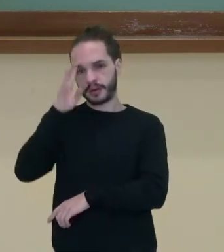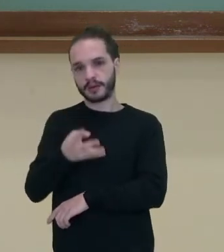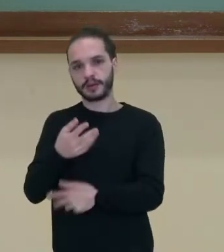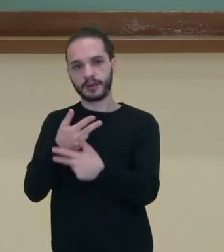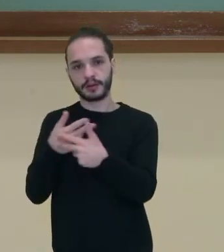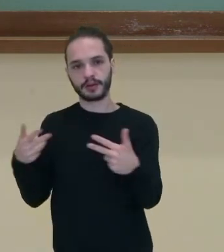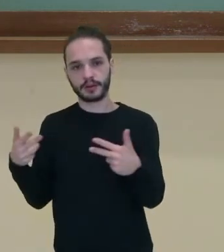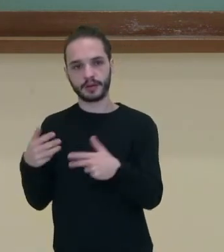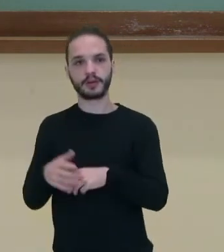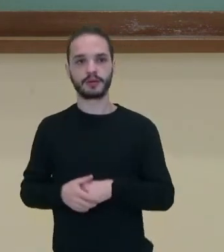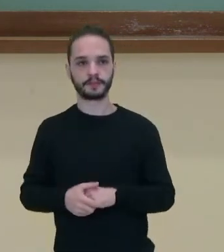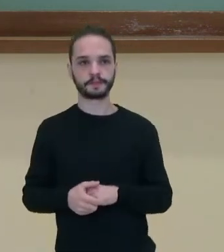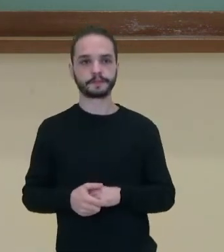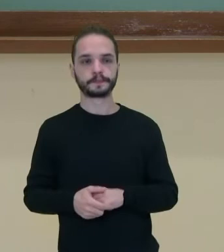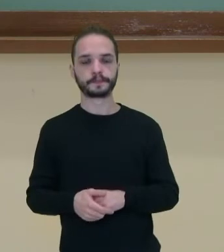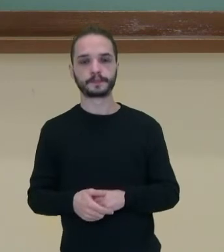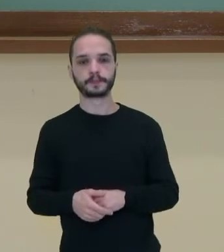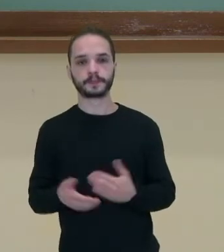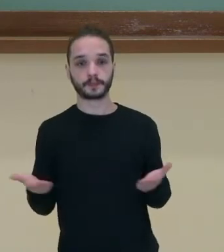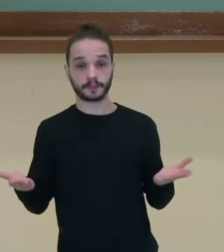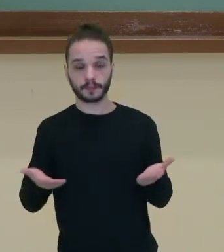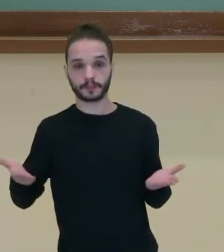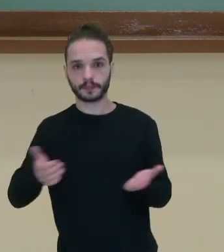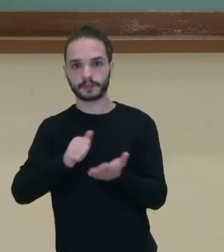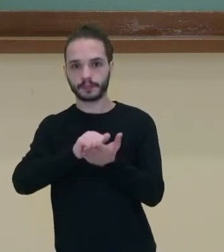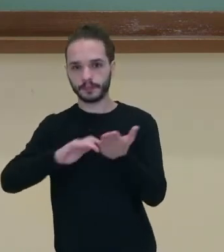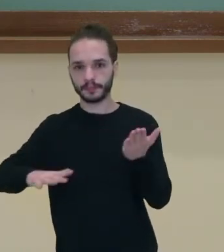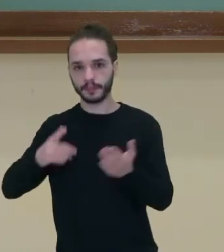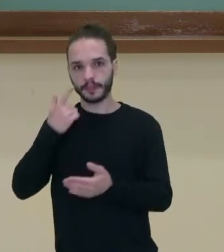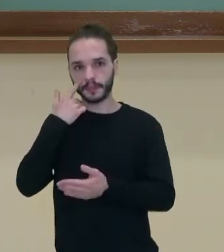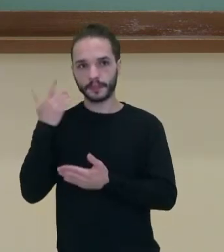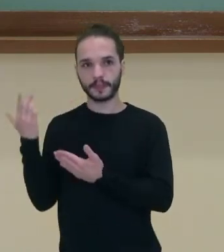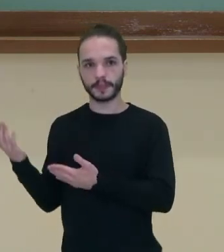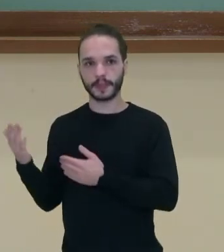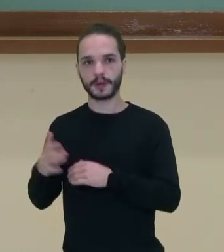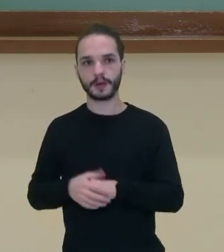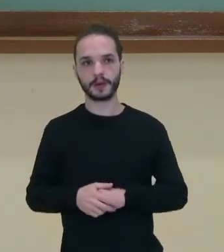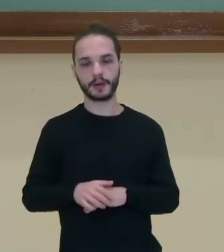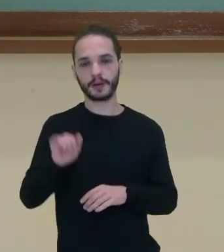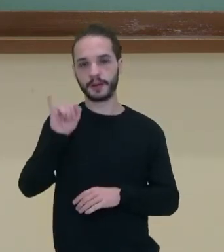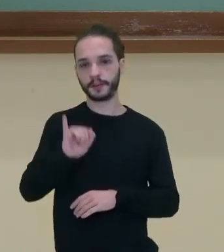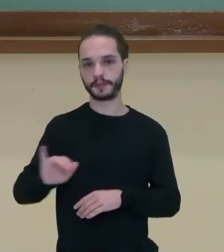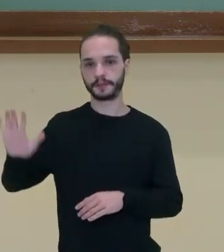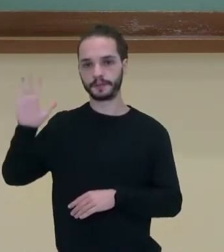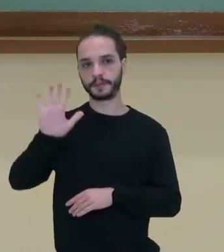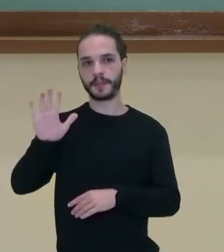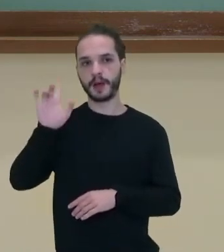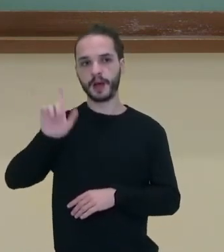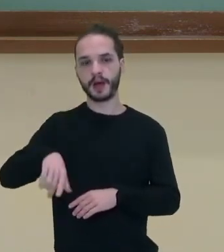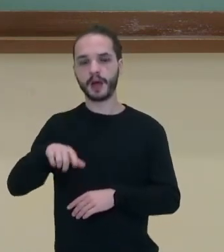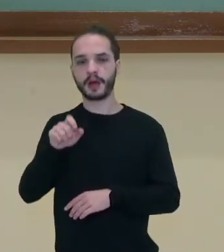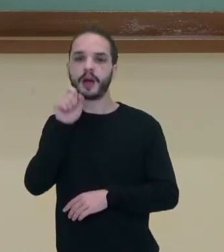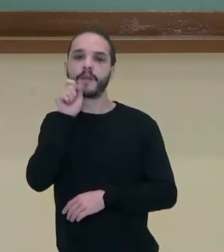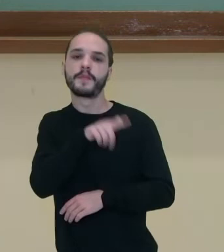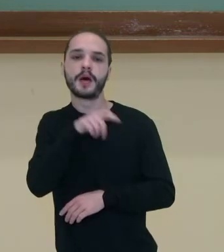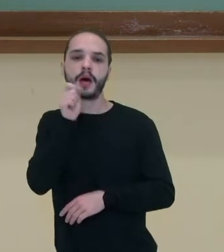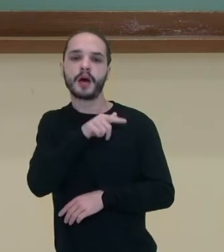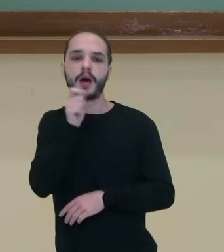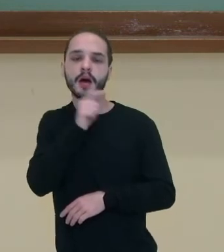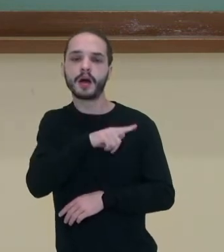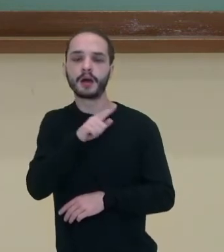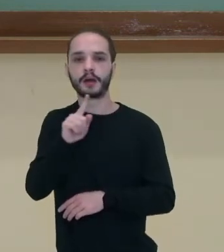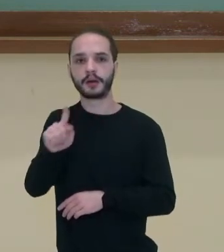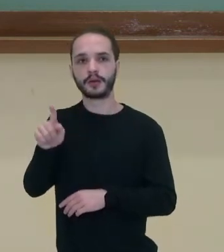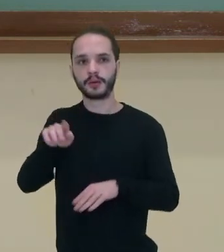França. Gente, agora vamos para uma atividade. Essa imagem aqui do lado, né, é uma sátira, né, a desigualdade social na